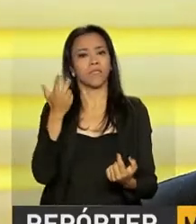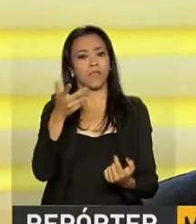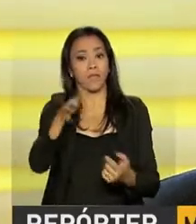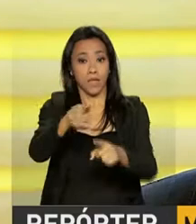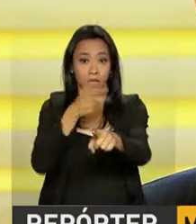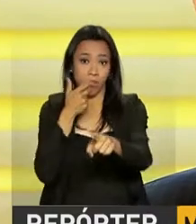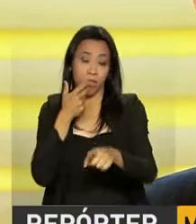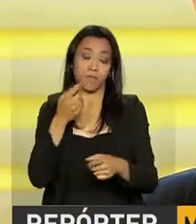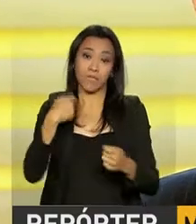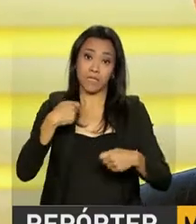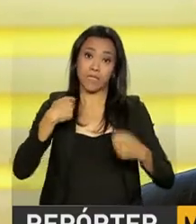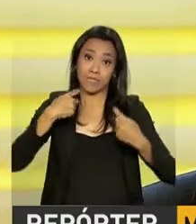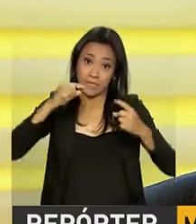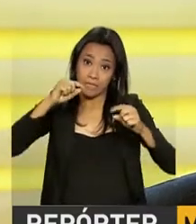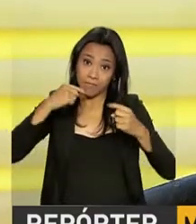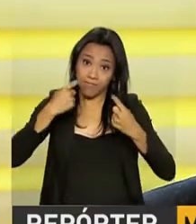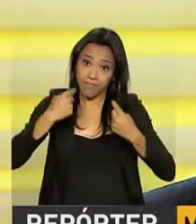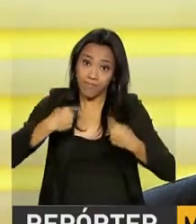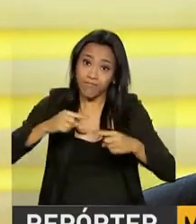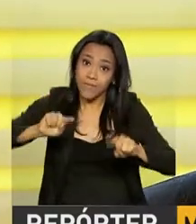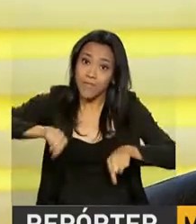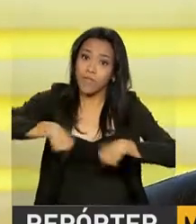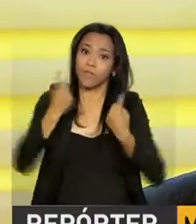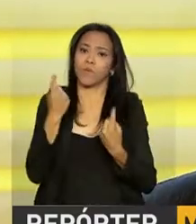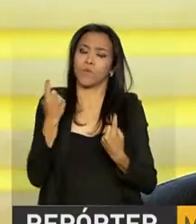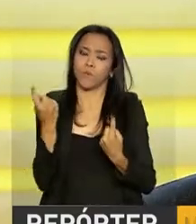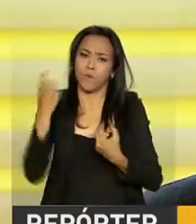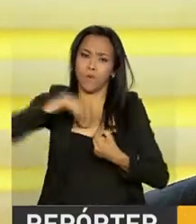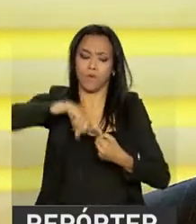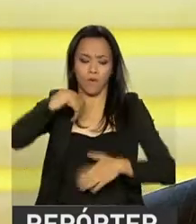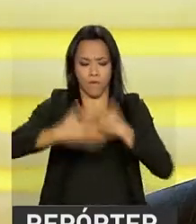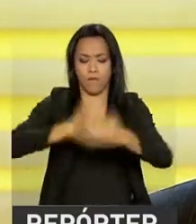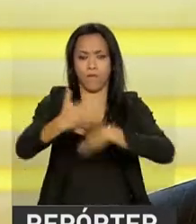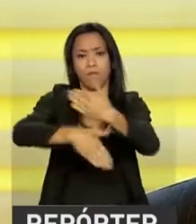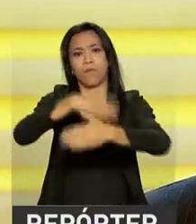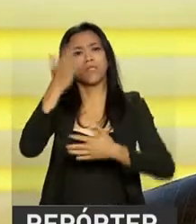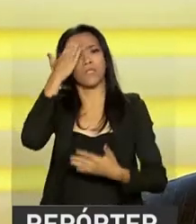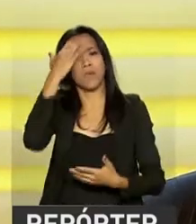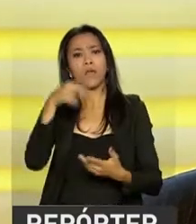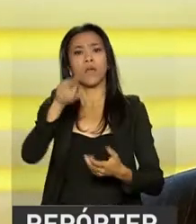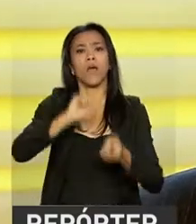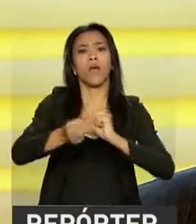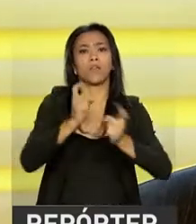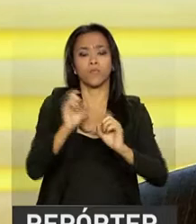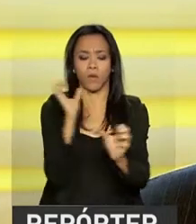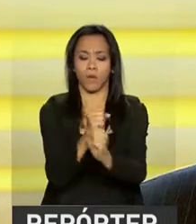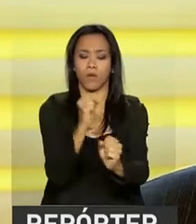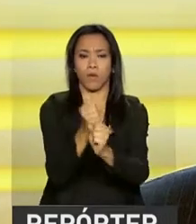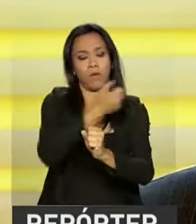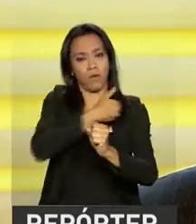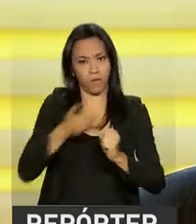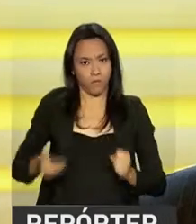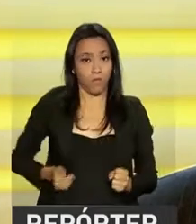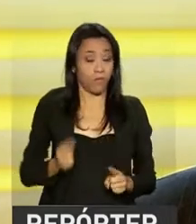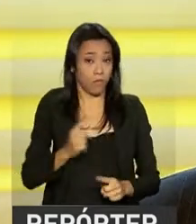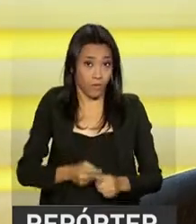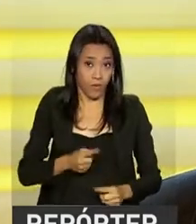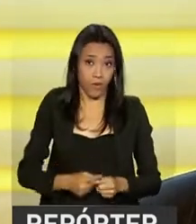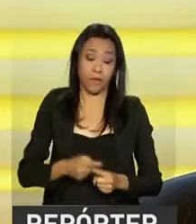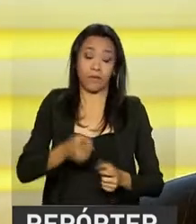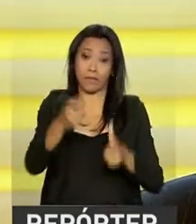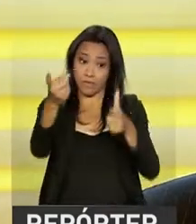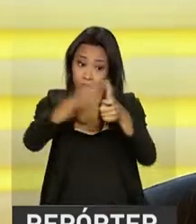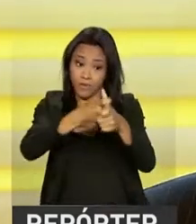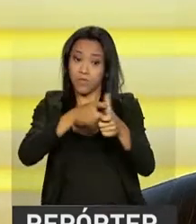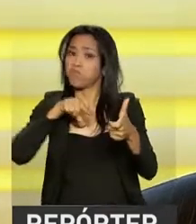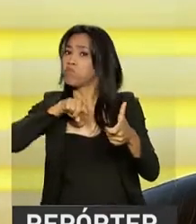desafio que é voltar a crescer e ao mesmo tempo fazer uma boa gestão dos recursos públicos porque na verdade